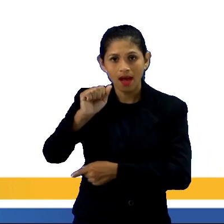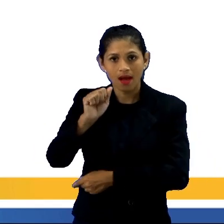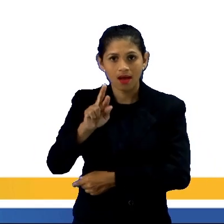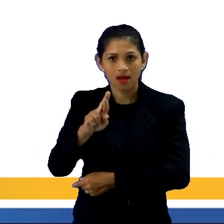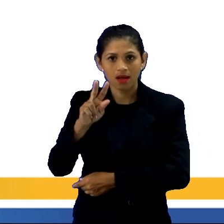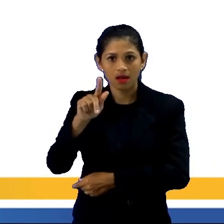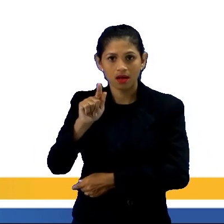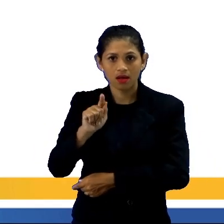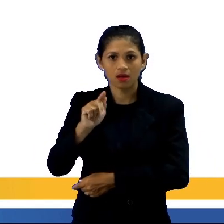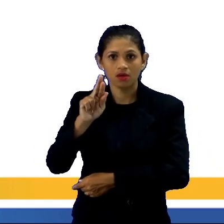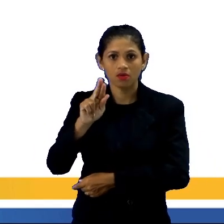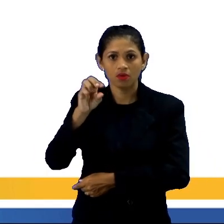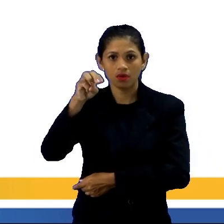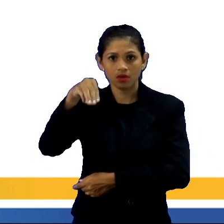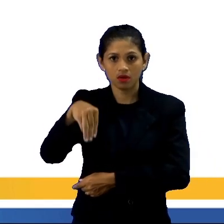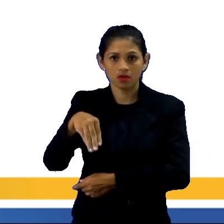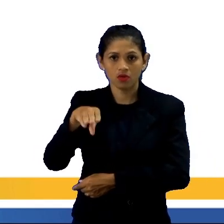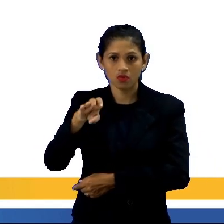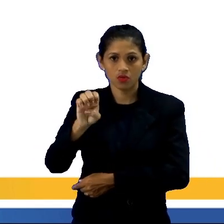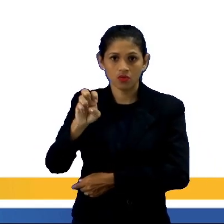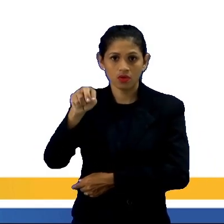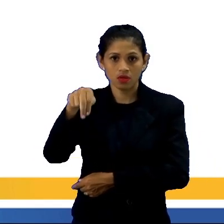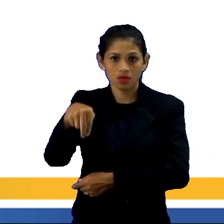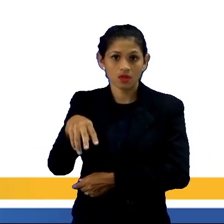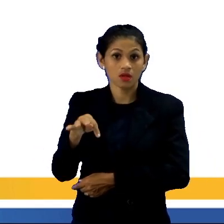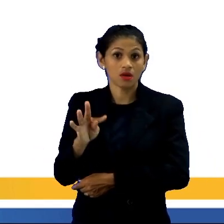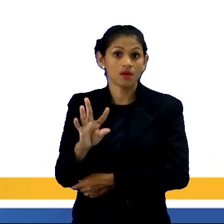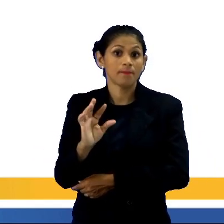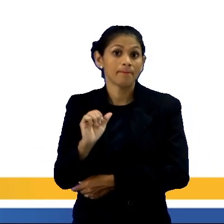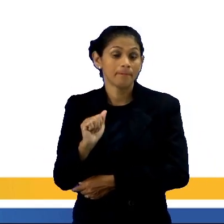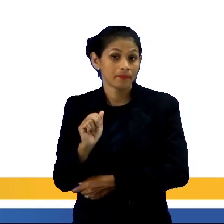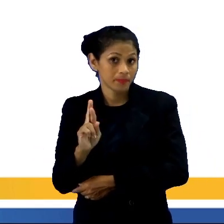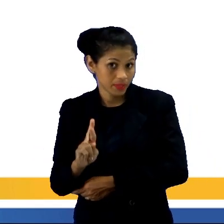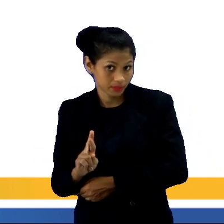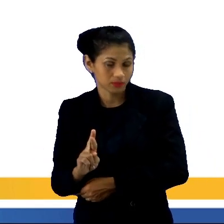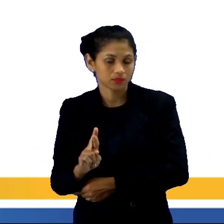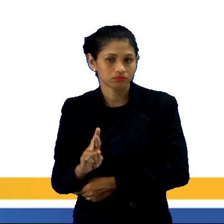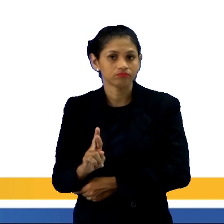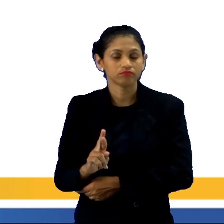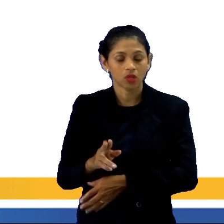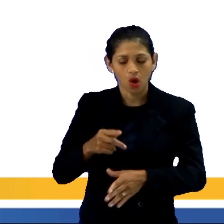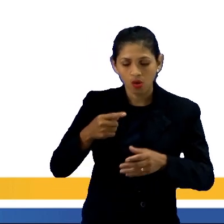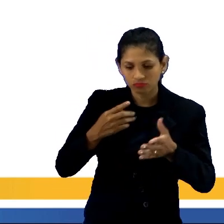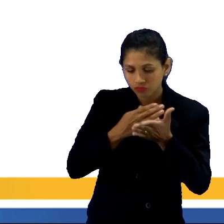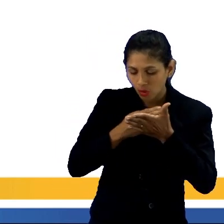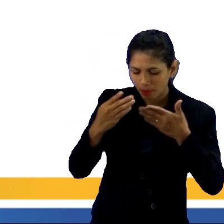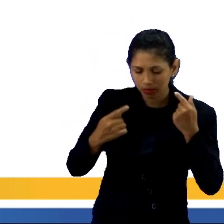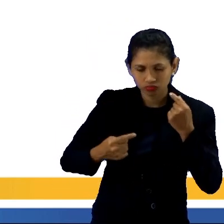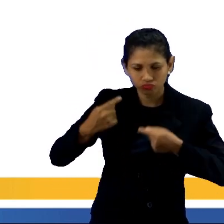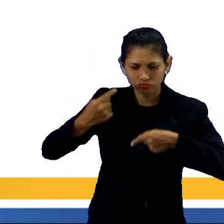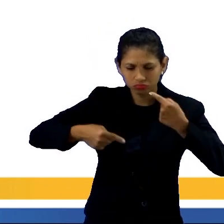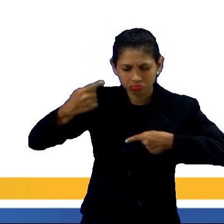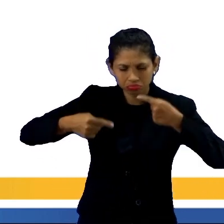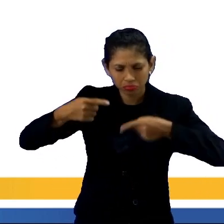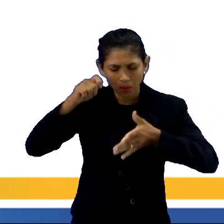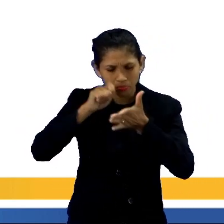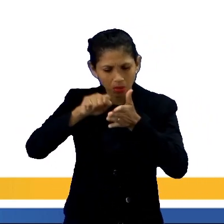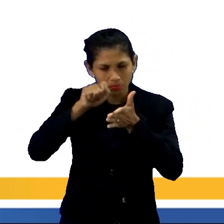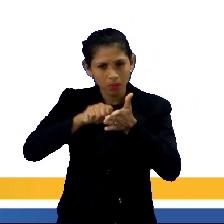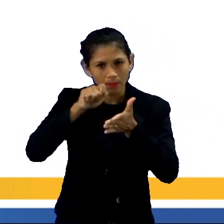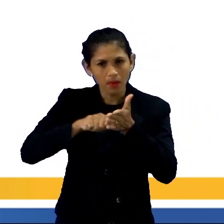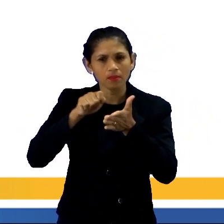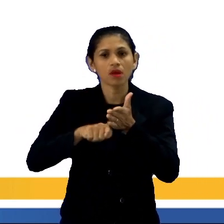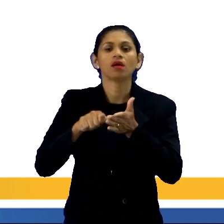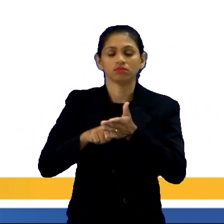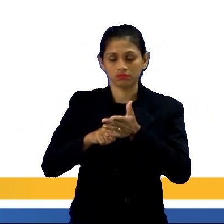e a partir daí ele argumenta, né? Ele coloca o posicionamento dele fazendo comparações sobre outras invenções